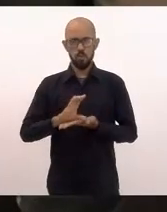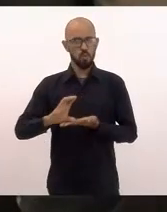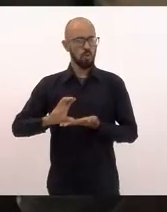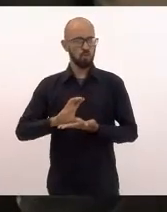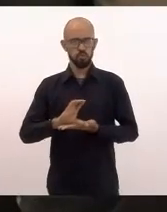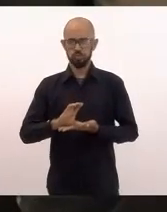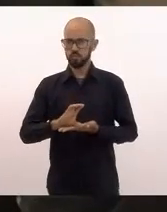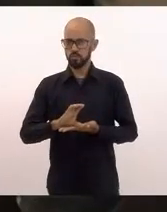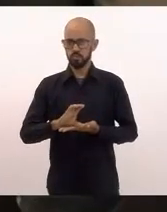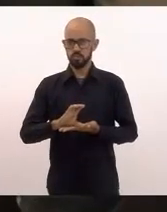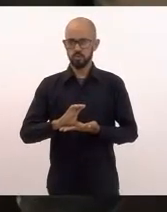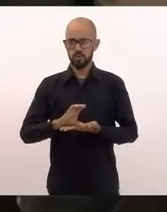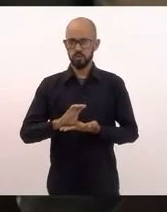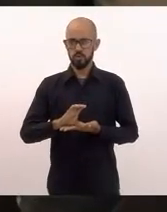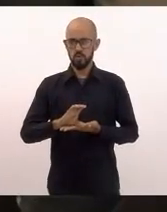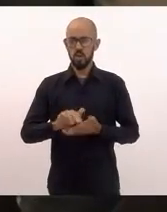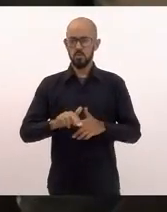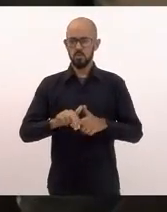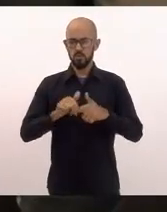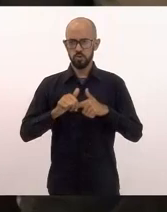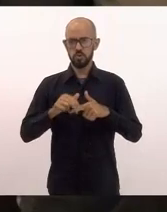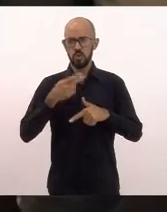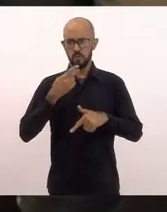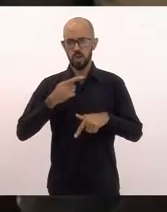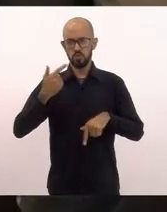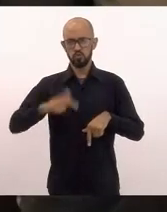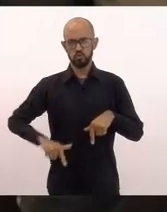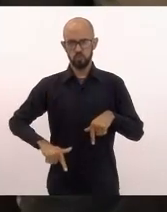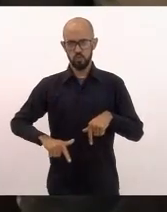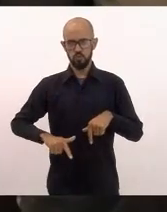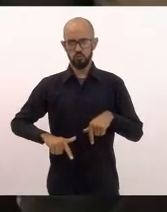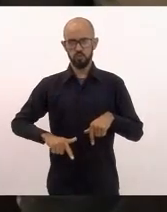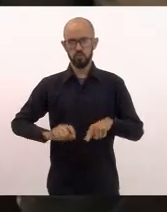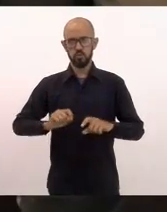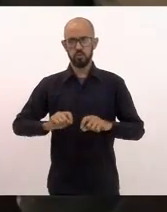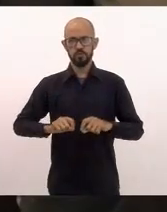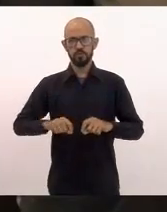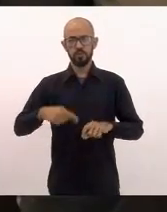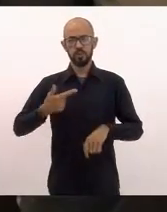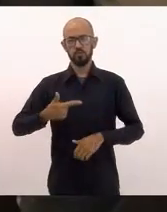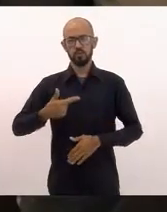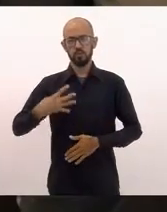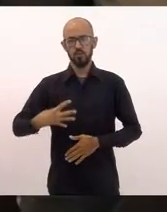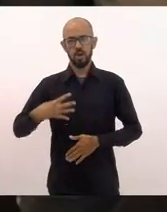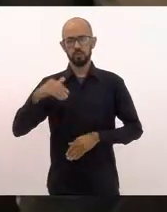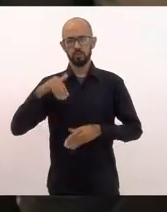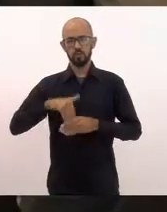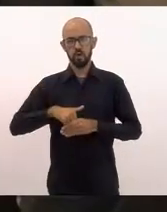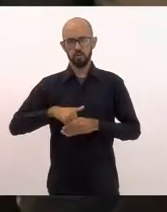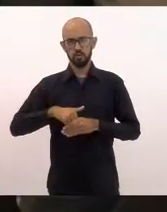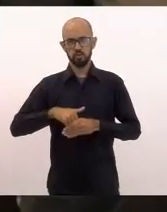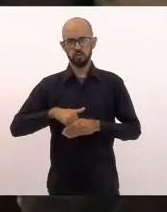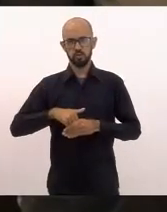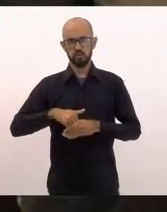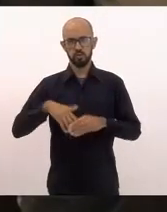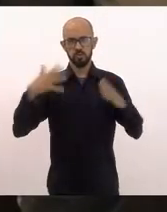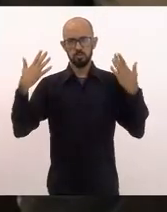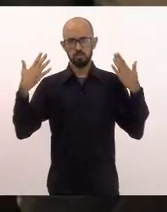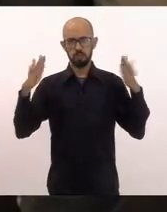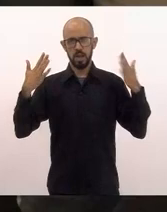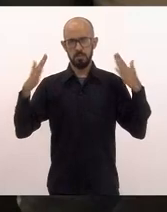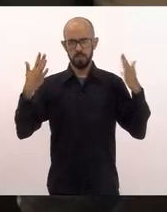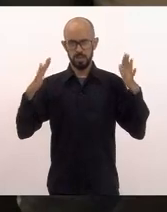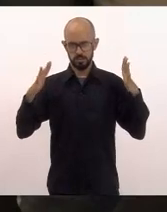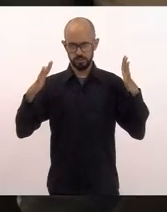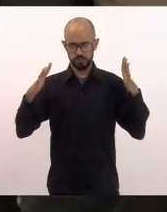inconstitucional. Por isso que eu reafirmo, estão aqueles 24 votos de parabéns, a